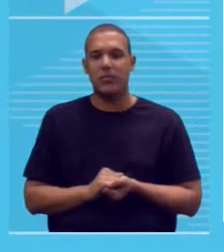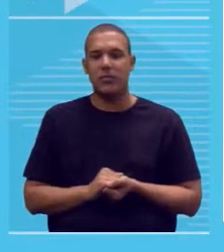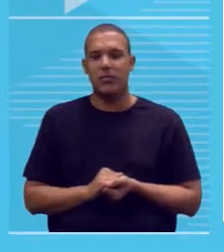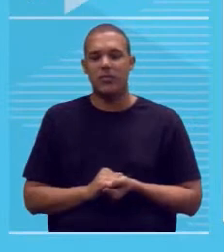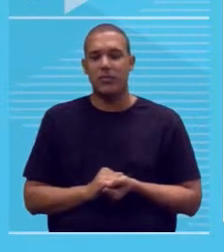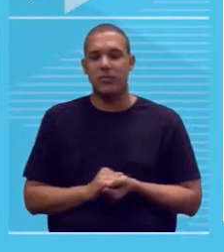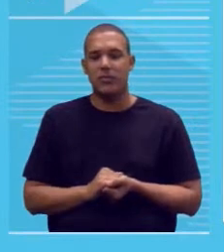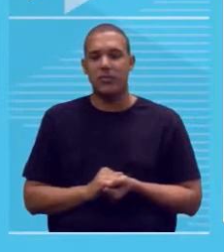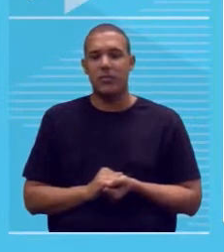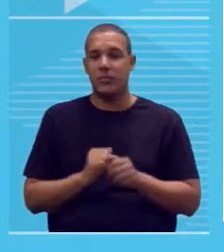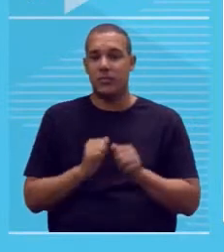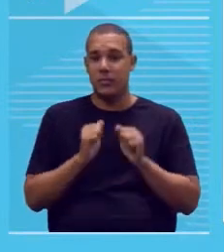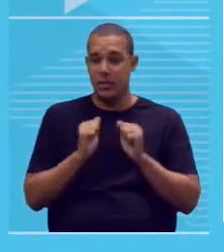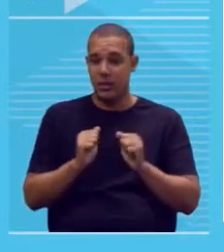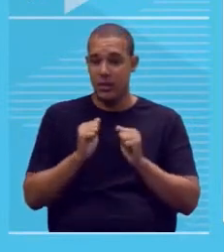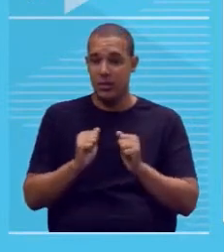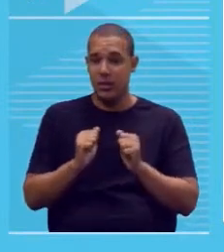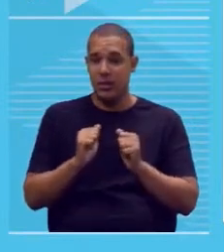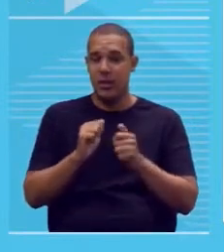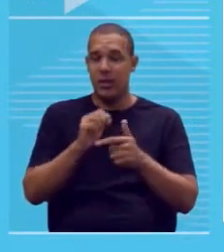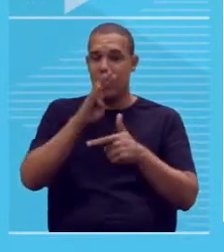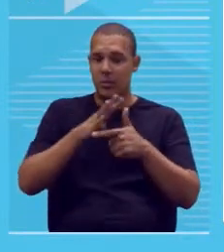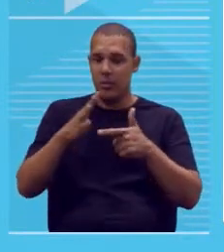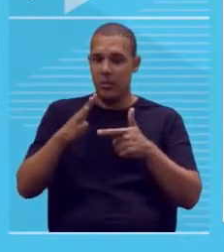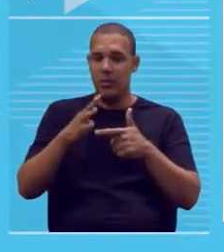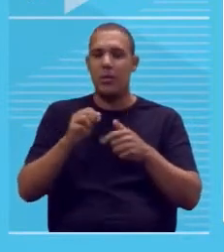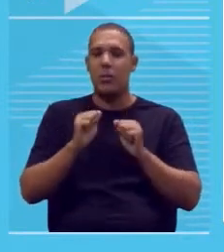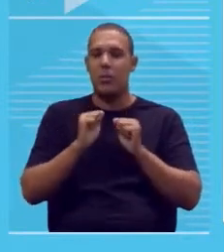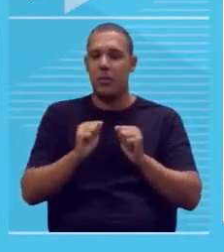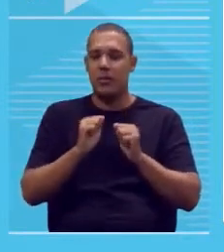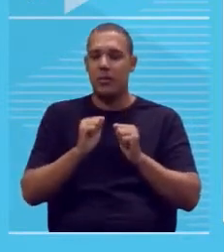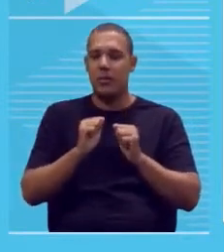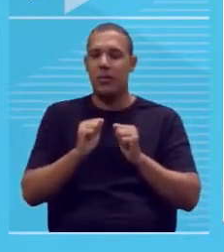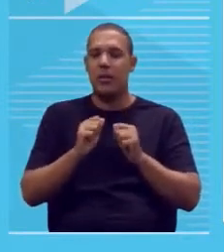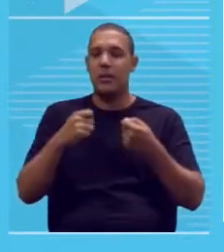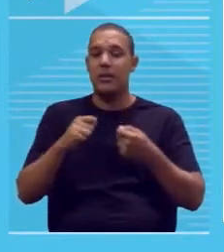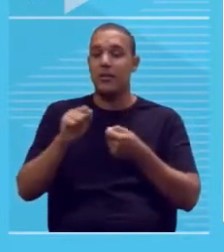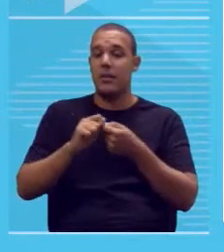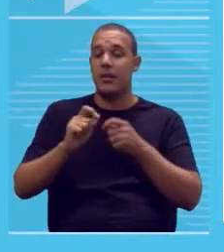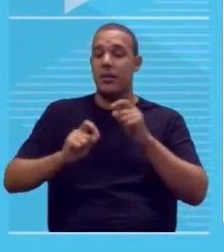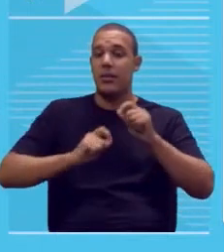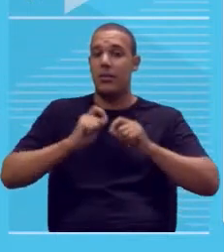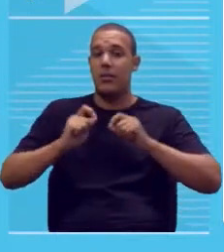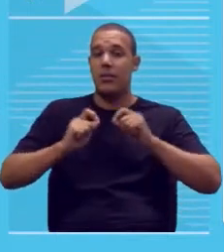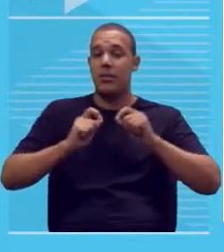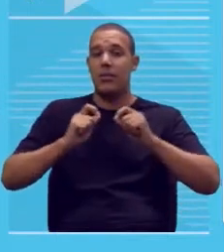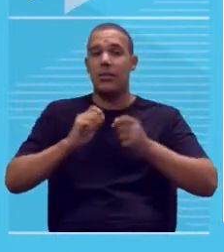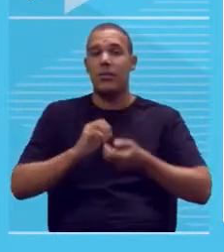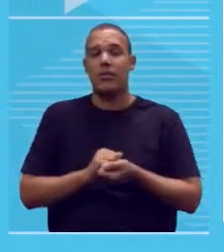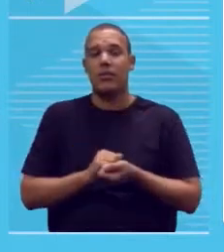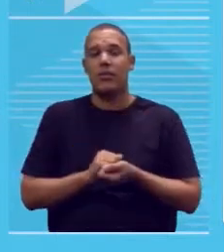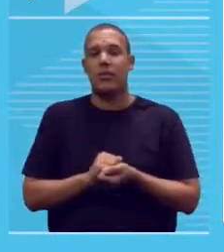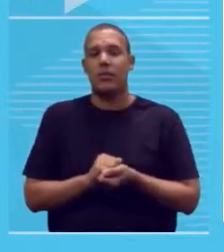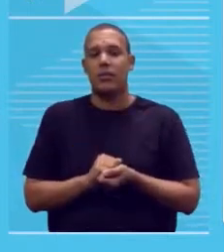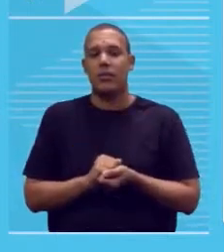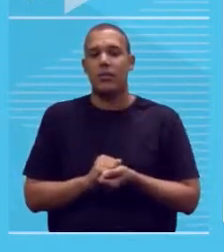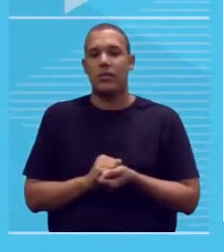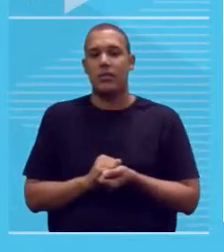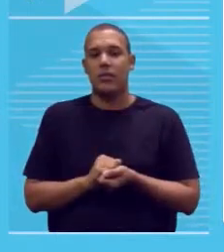professor? É sim. A gente vai ter que fazer o quê, professor? Fazer lá cateto